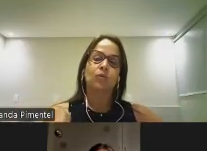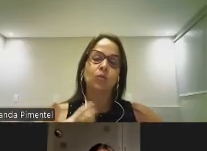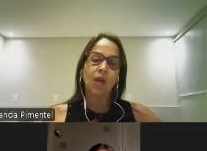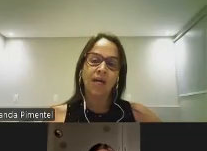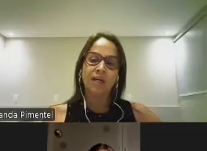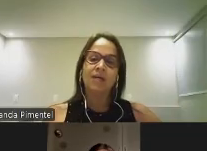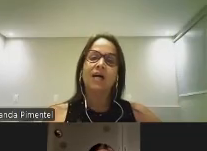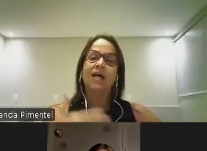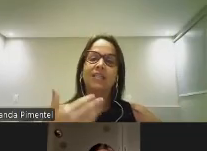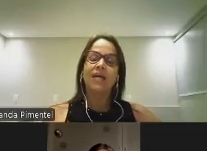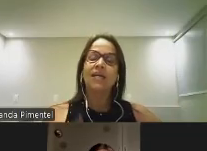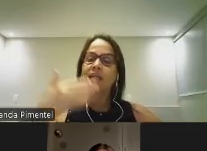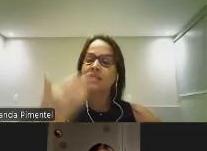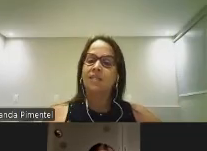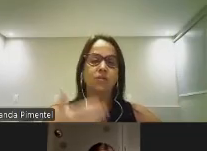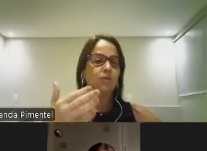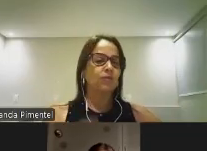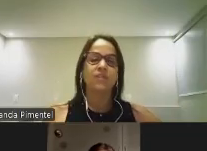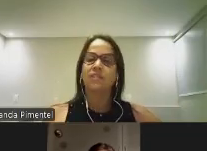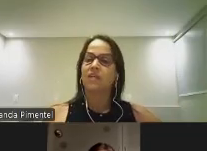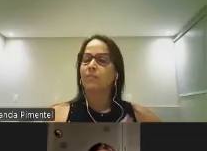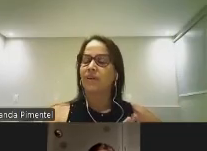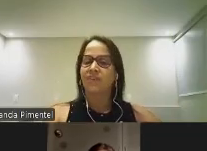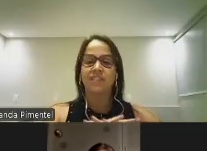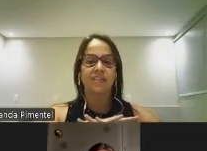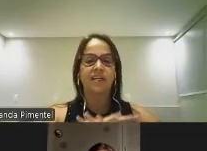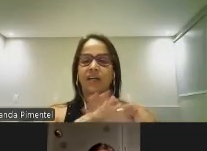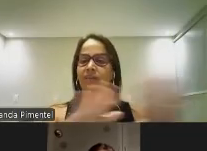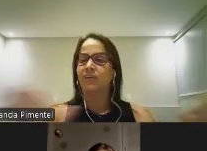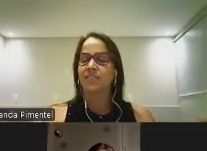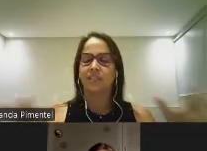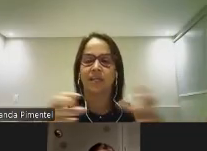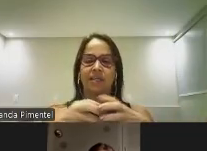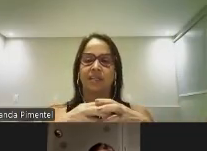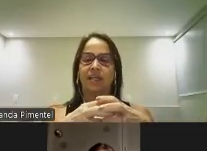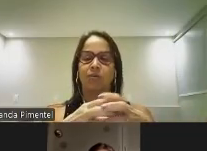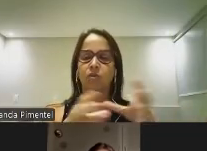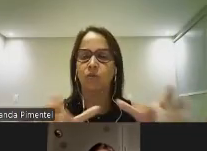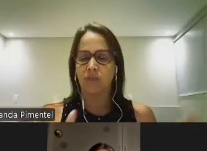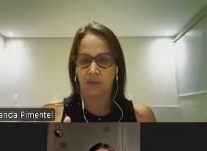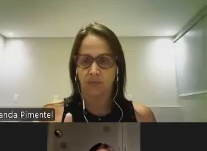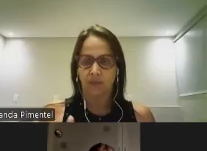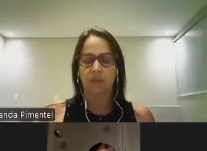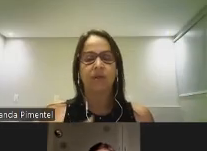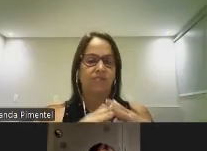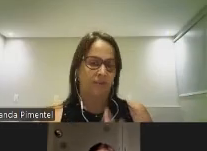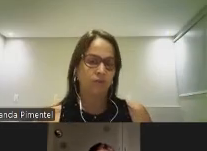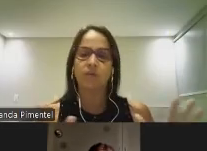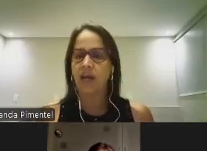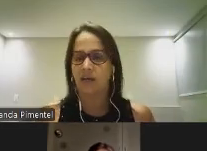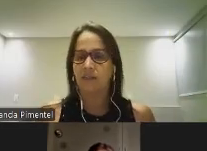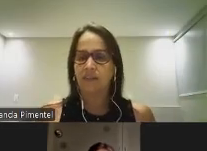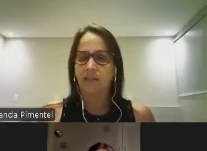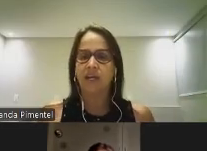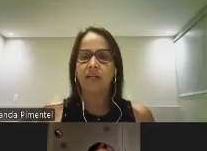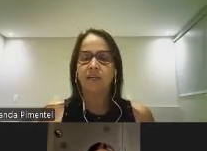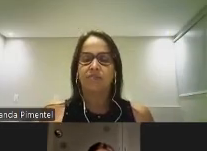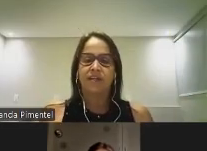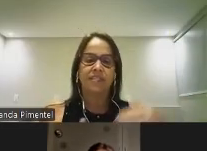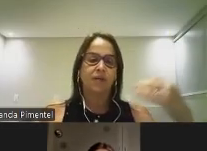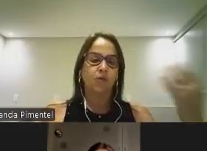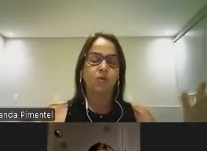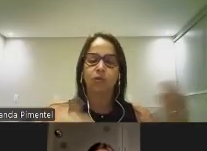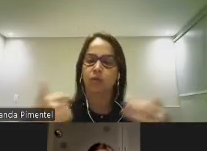fisioterapeuta titula até que ela seja suficiente para vencer aquela flacidez, aquela obstrução. Então, ele vai funcionar,